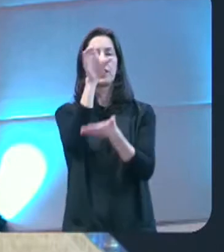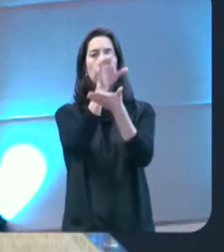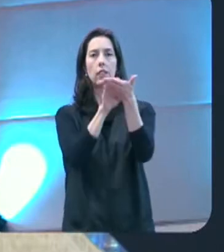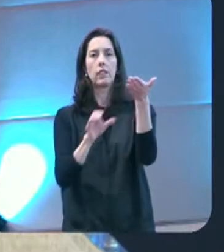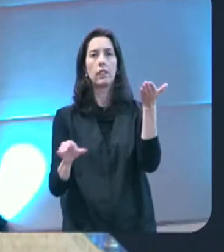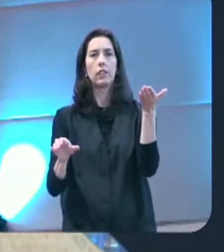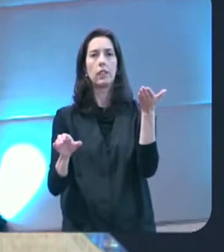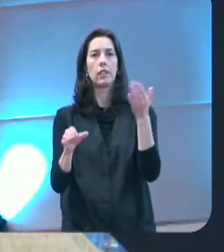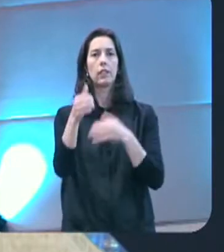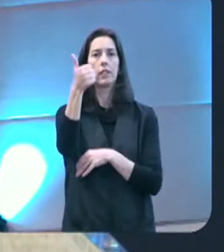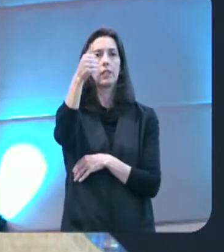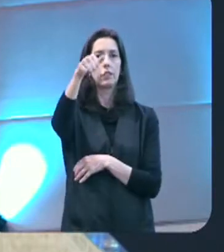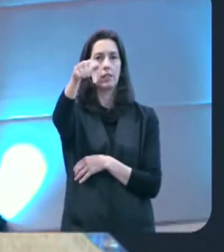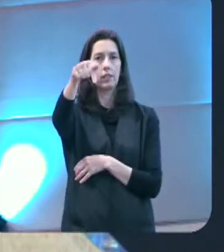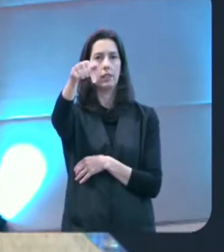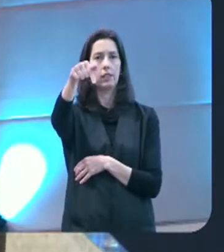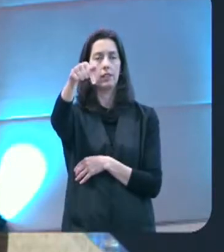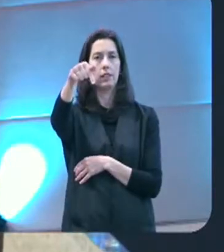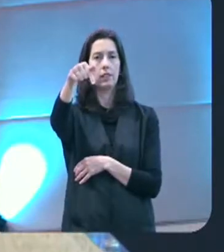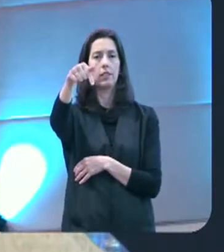capítulo 17,